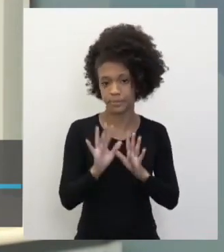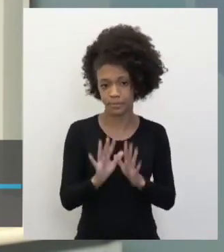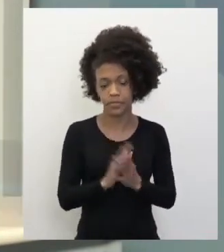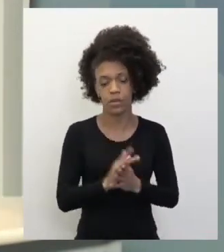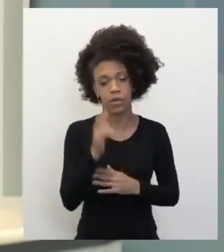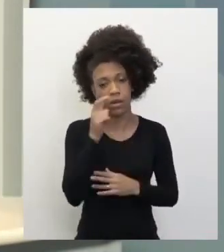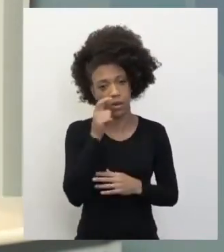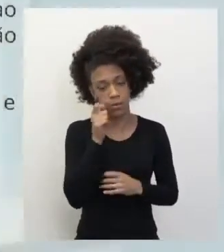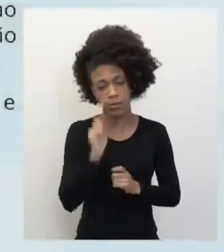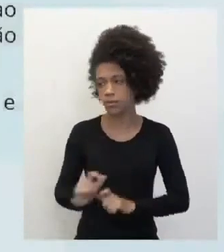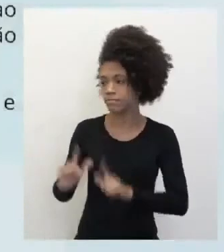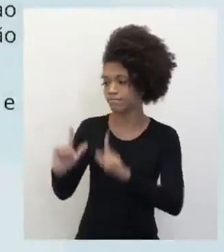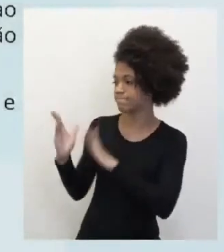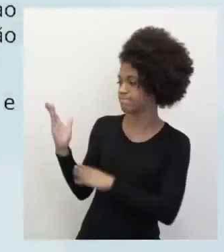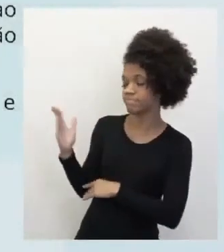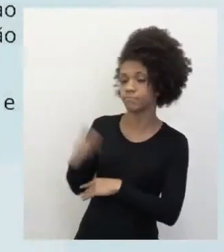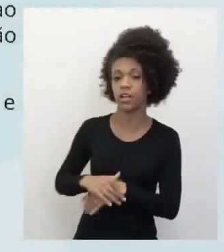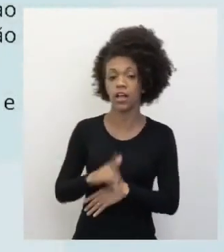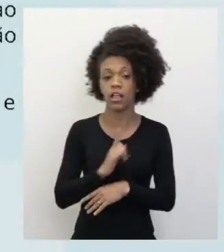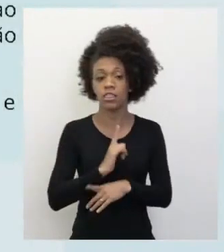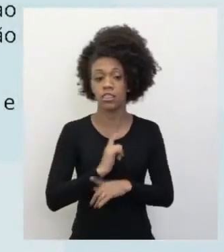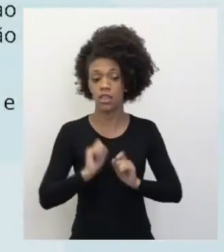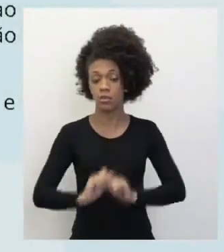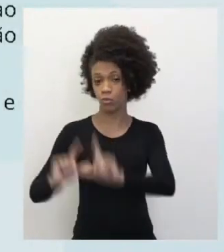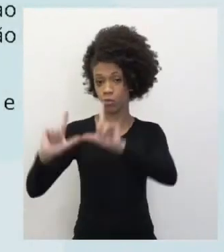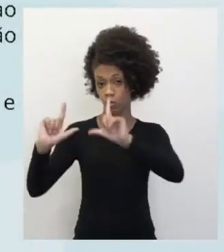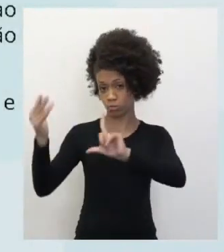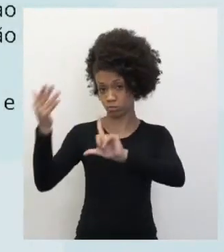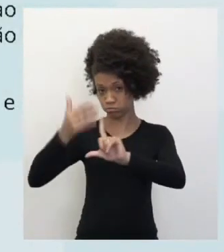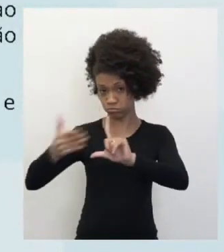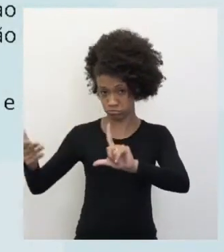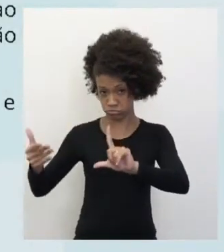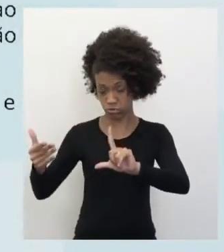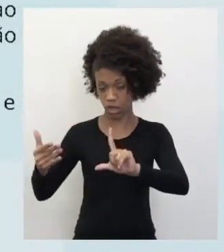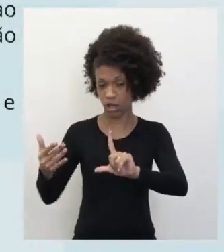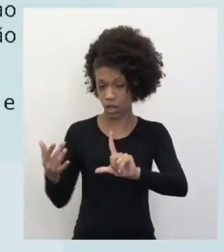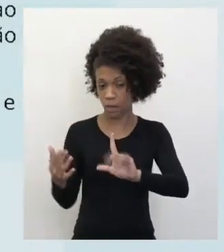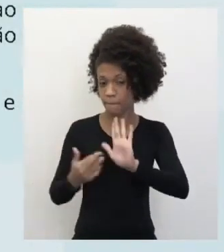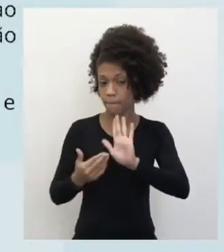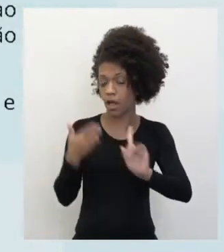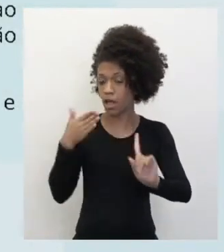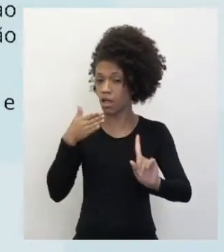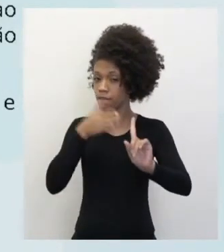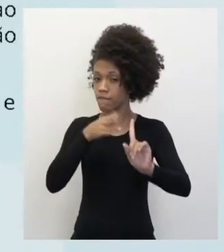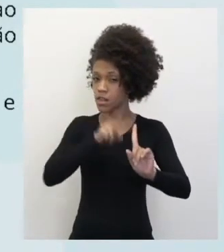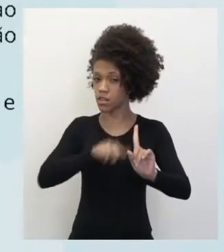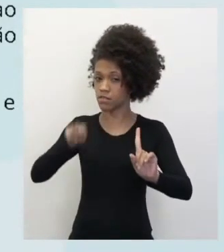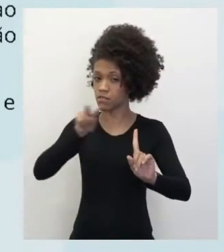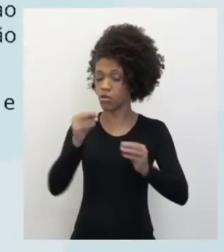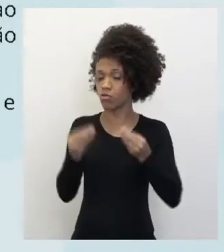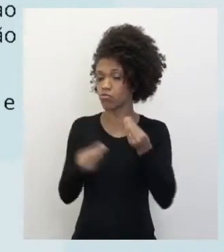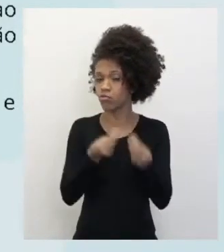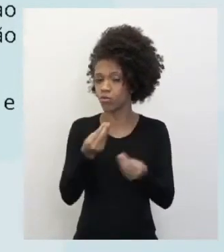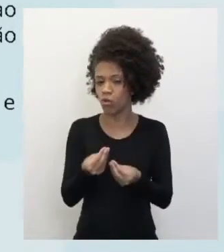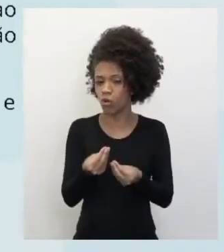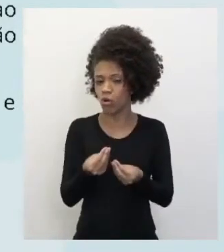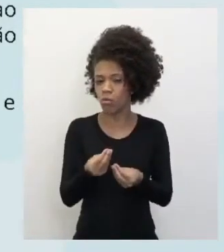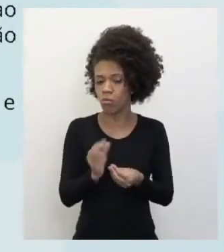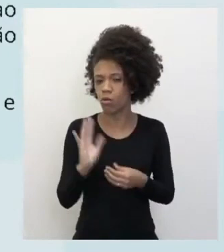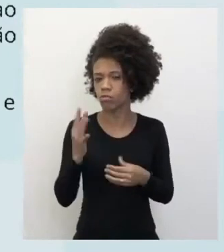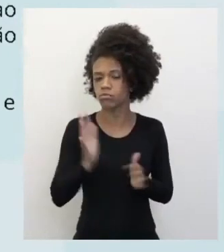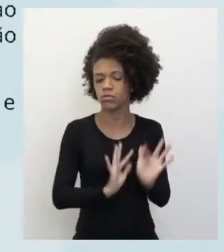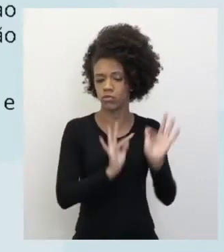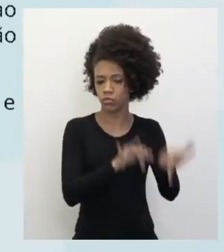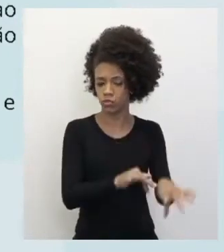aí na nossa tela, nós temos uma imagem para vocês terem aí essa referência visual de como era um feudo, né? Vocês estão vendo que